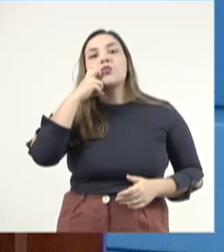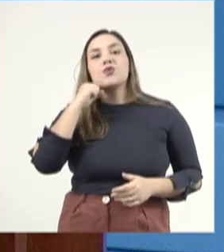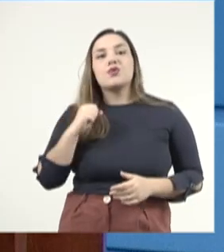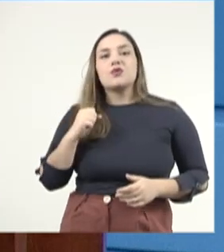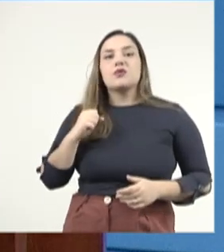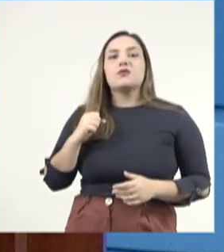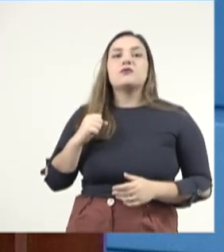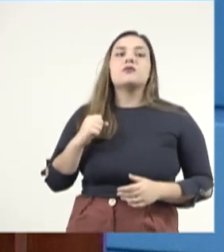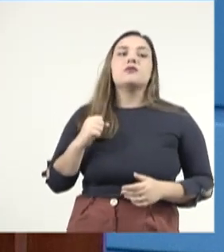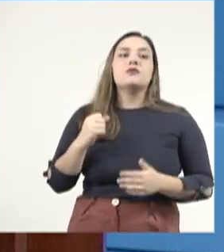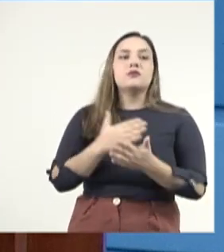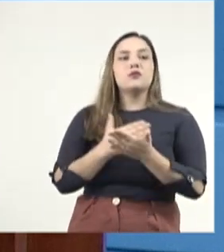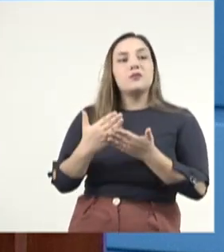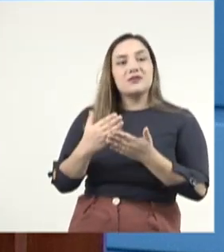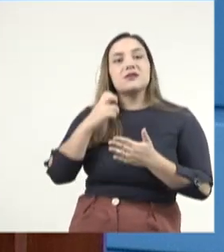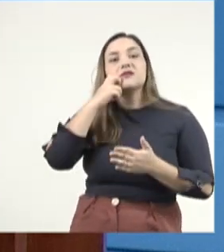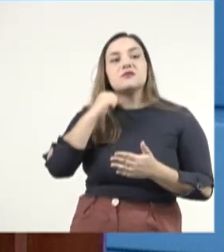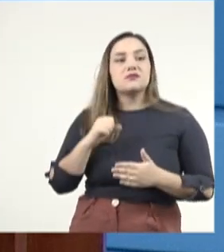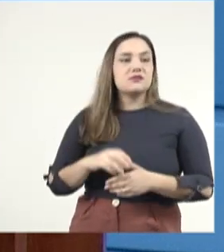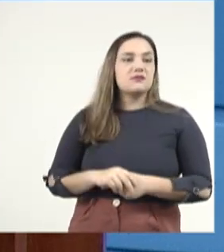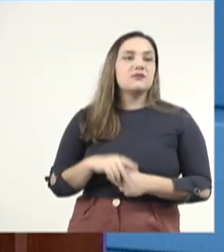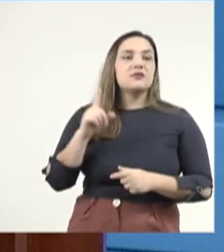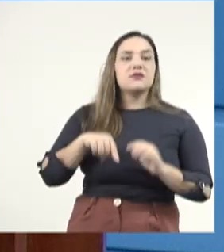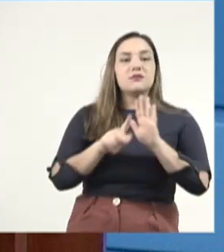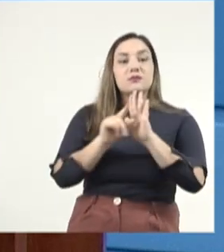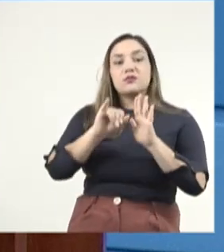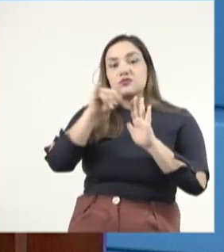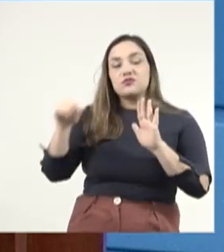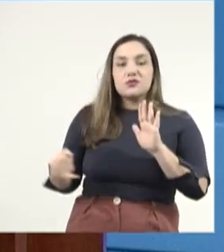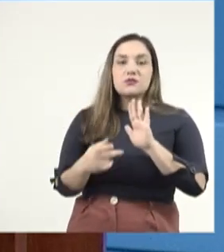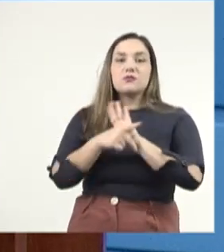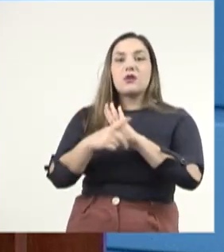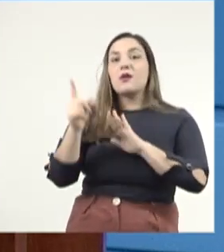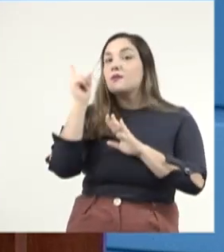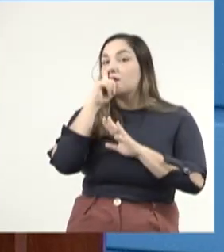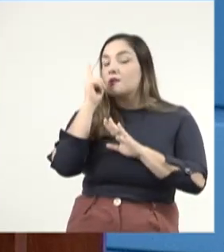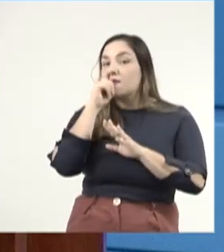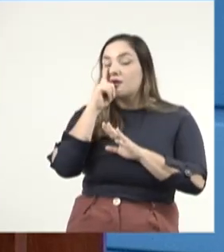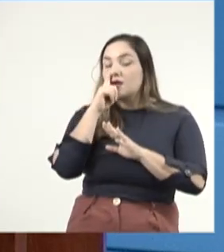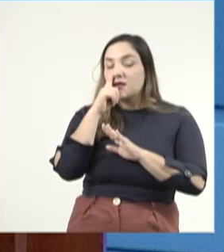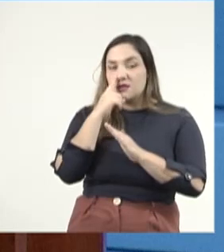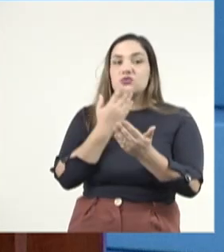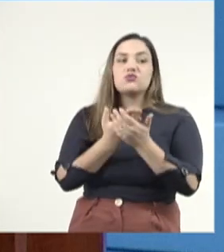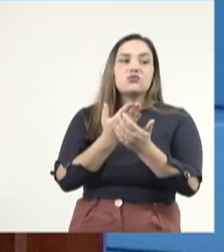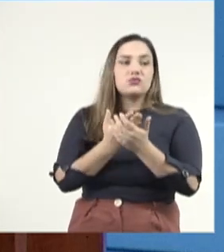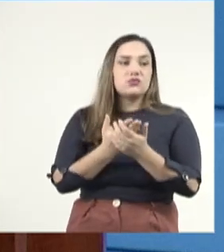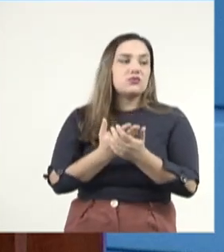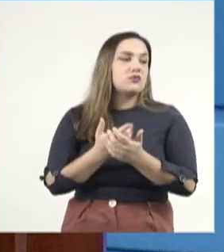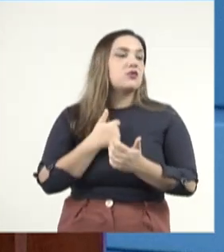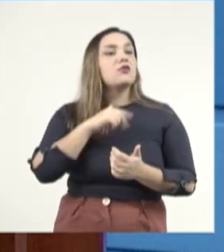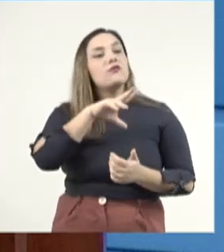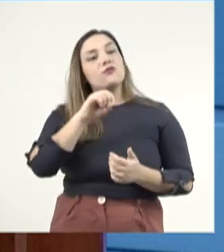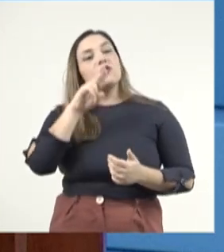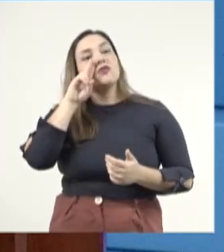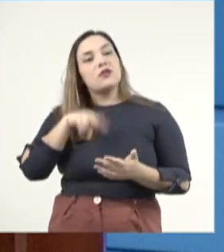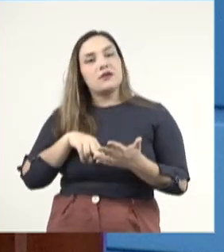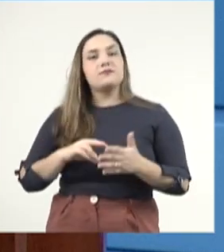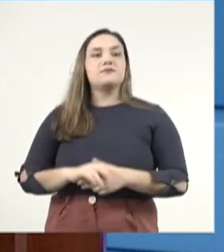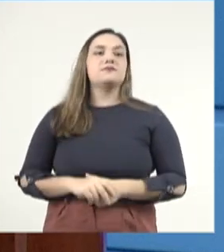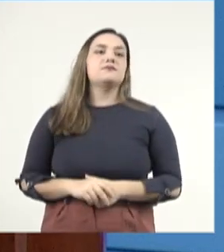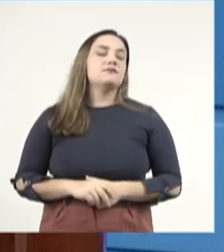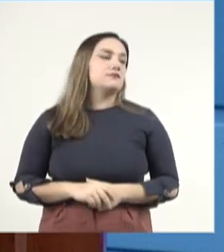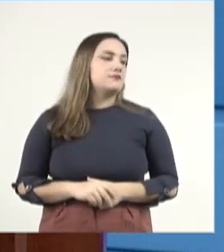no período inicial da adoção. Esse é um projeto específico para as mães estudantes. Vou fazer aqui a leitura dele. A